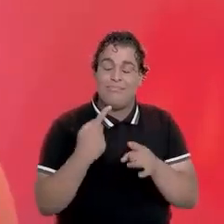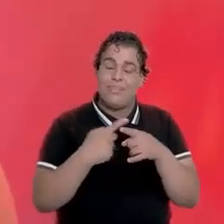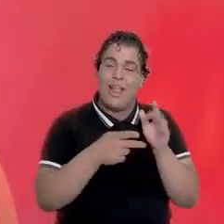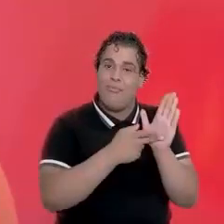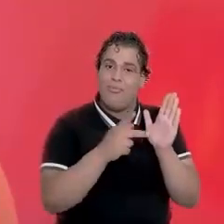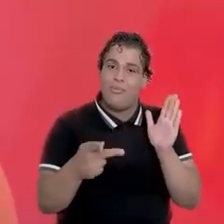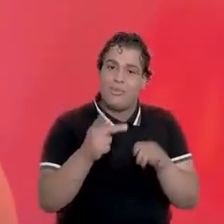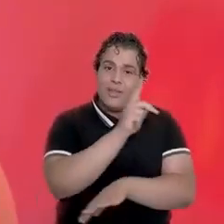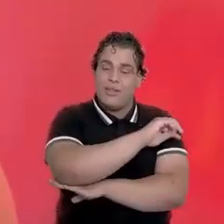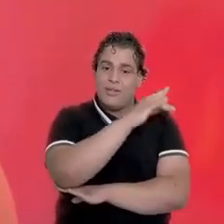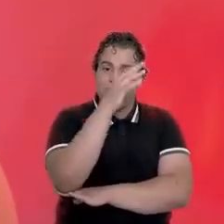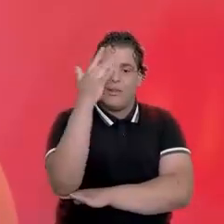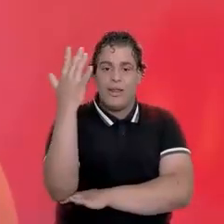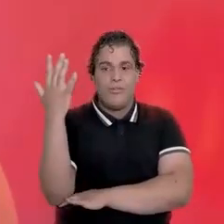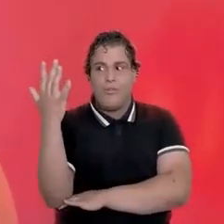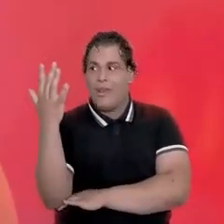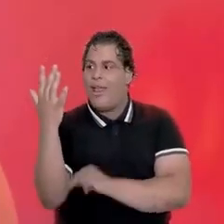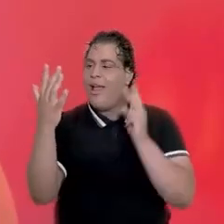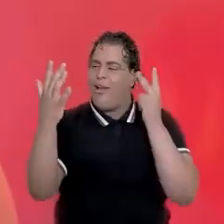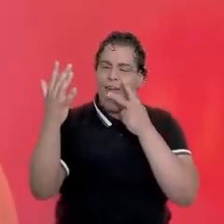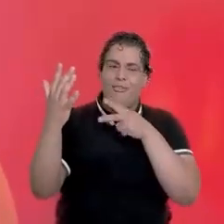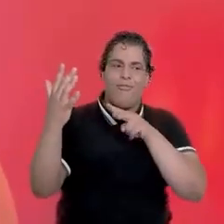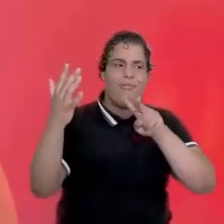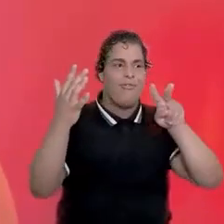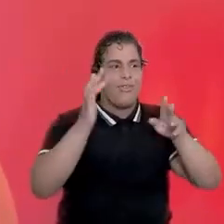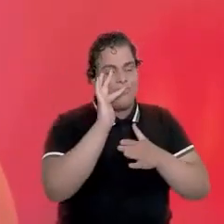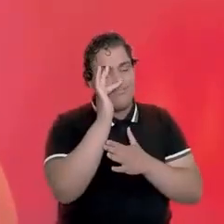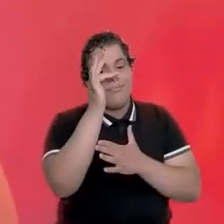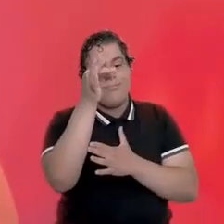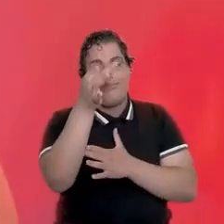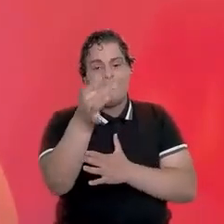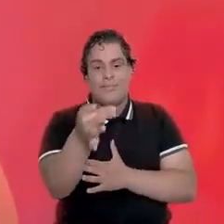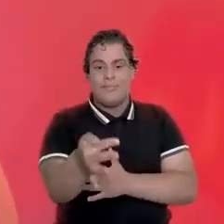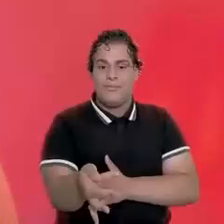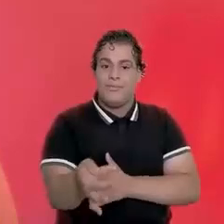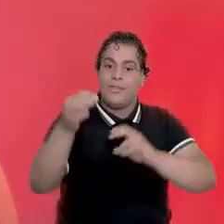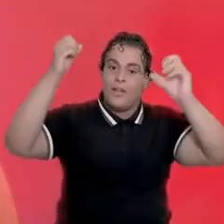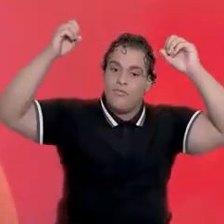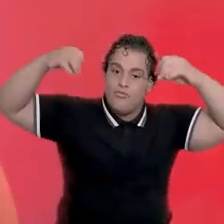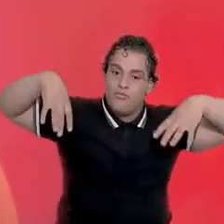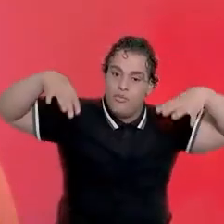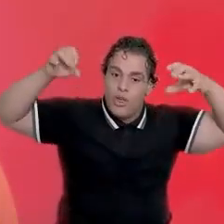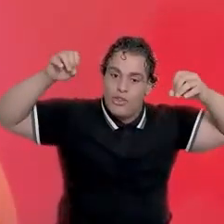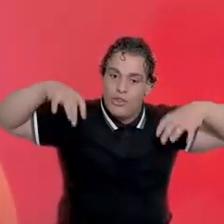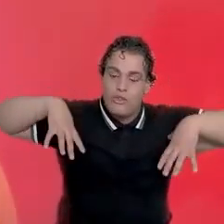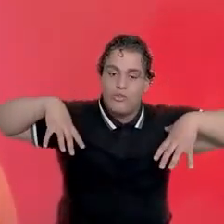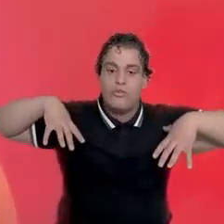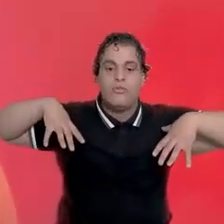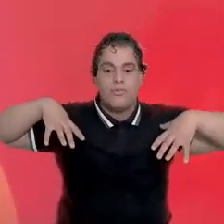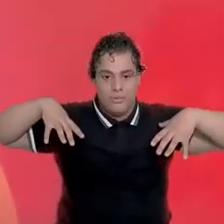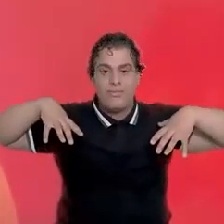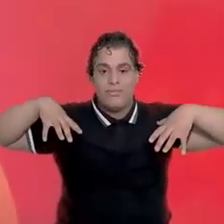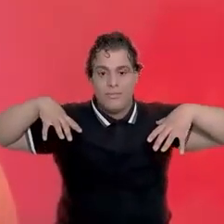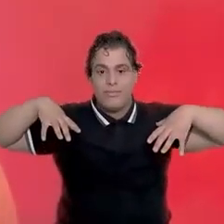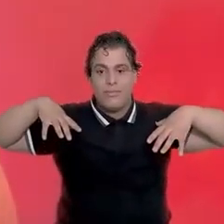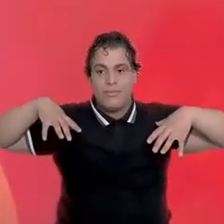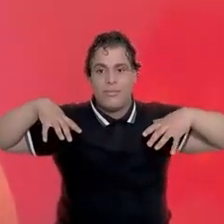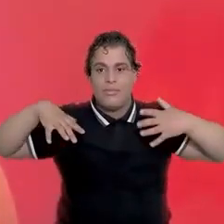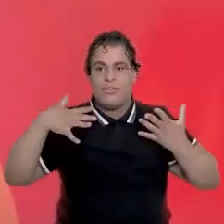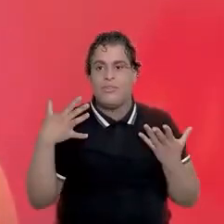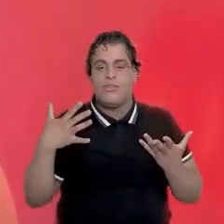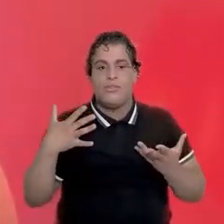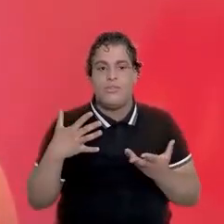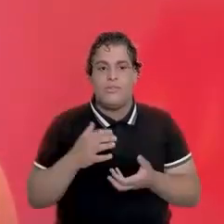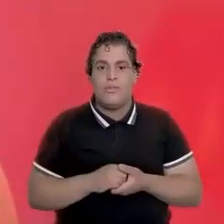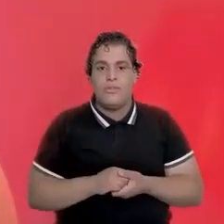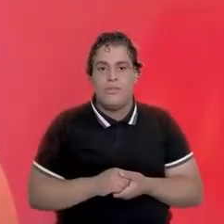ela está na pétala de uma flor, ela está numa chuva que cai, no murmurar